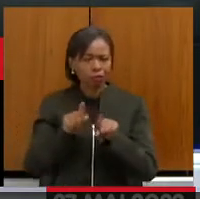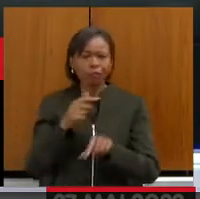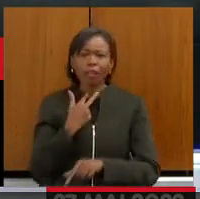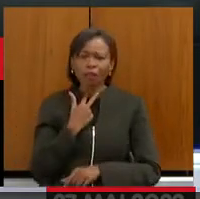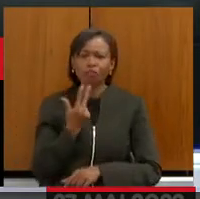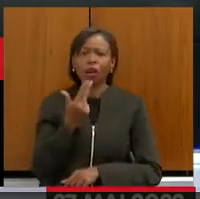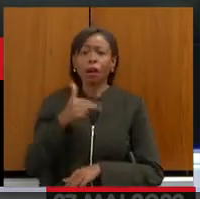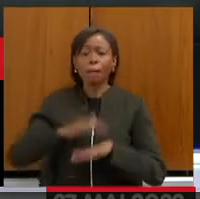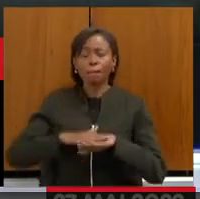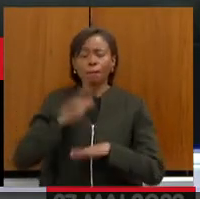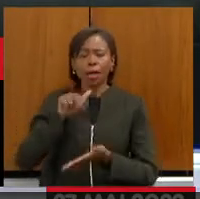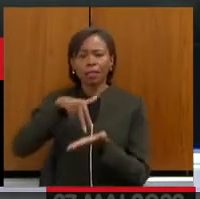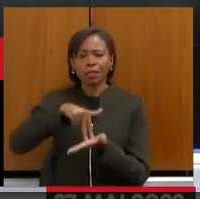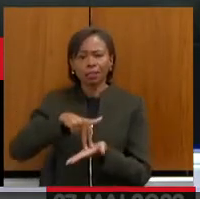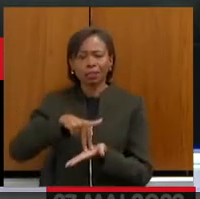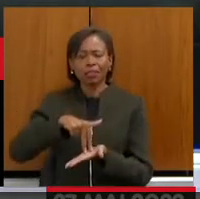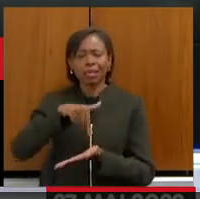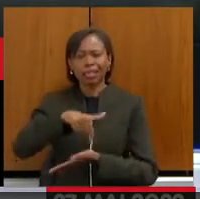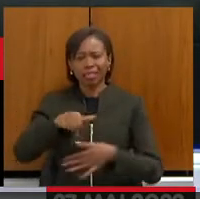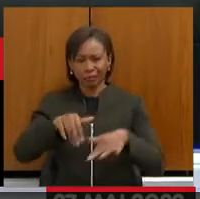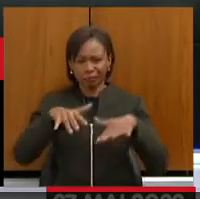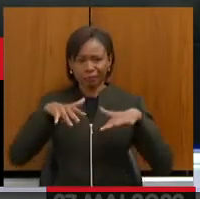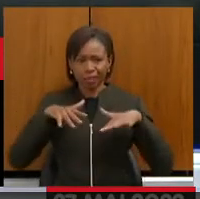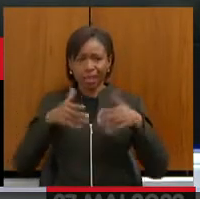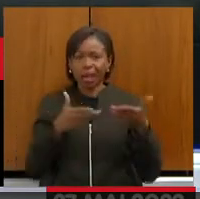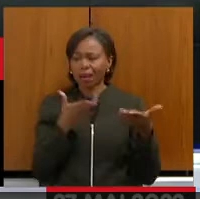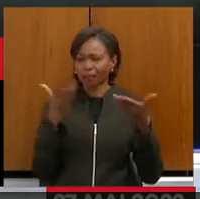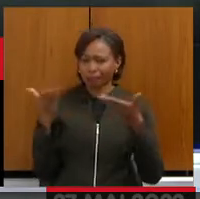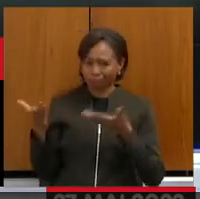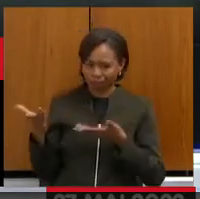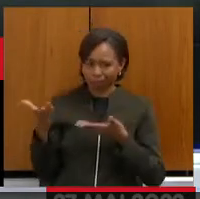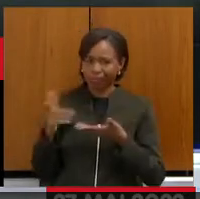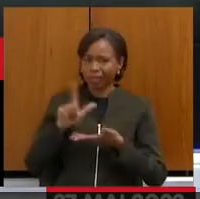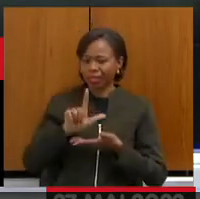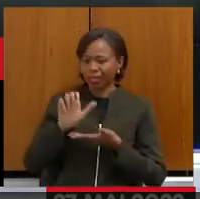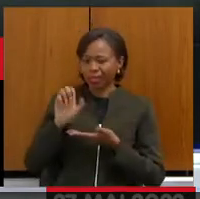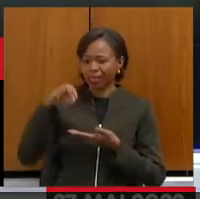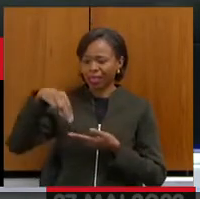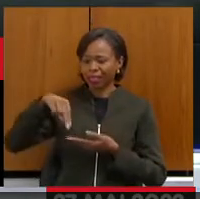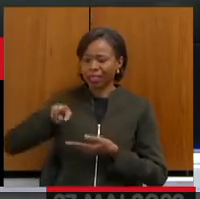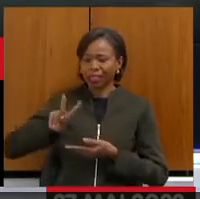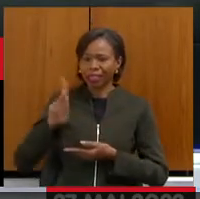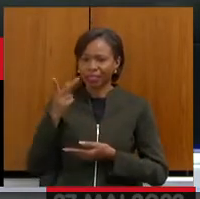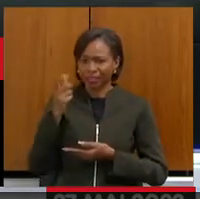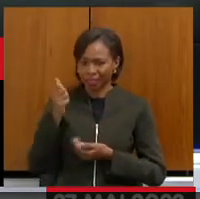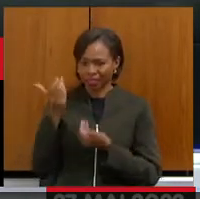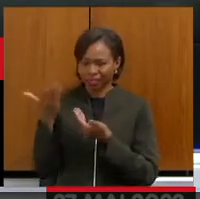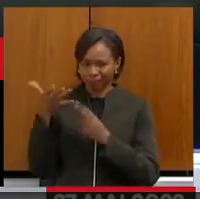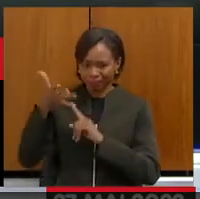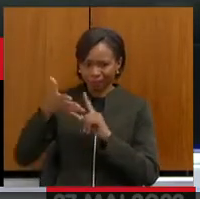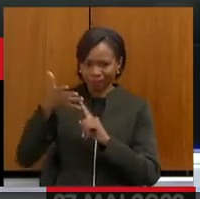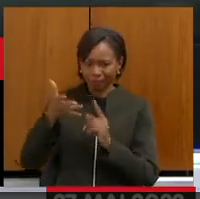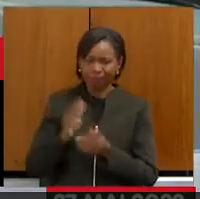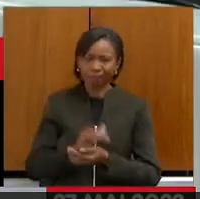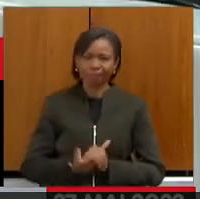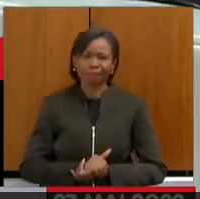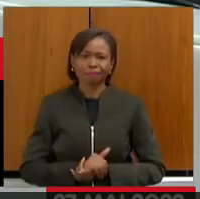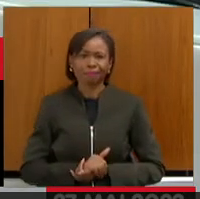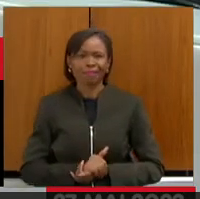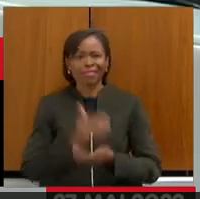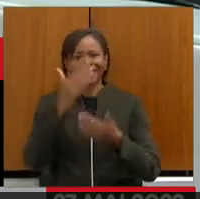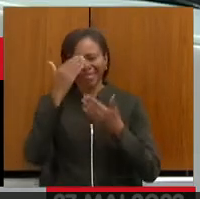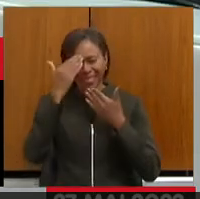voz a nós mulheres aqui no Parlamento aí eu passo agora as palavras para ver minha fazer seu pronunciamento e sua saudação